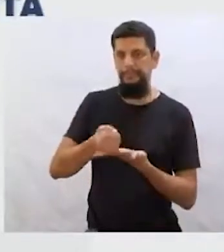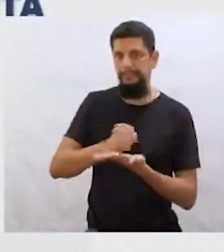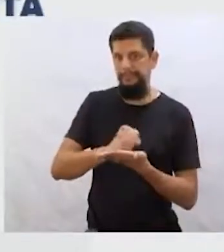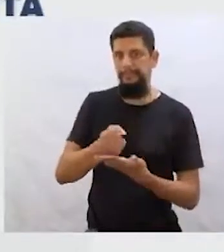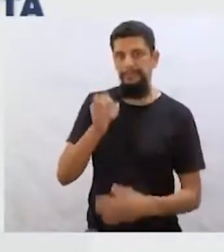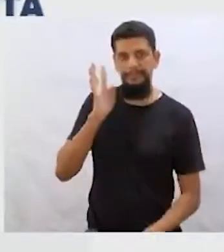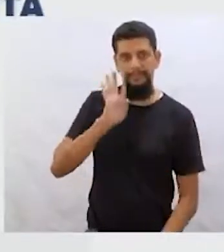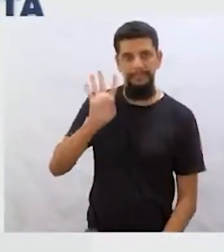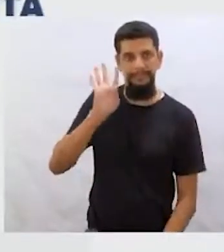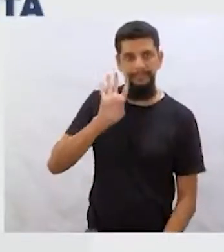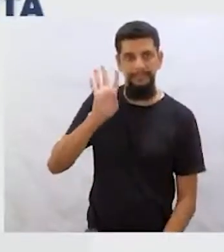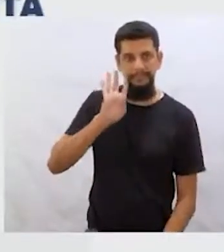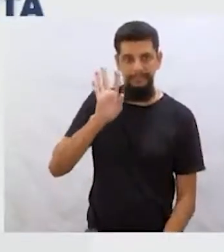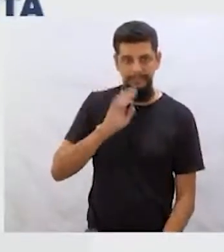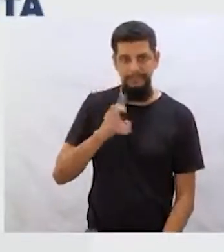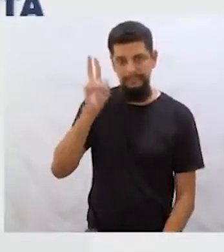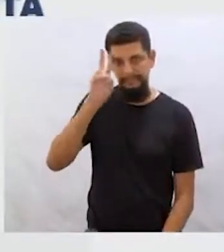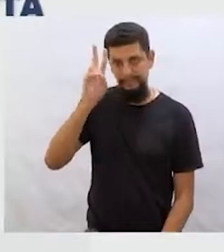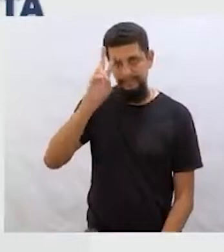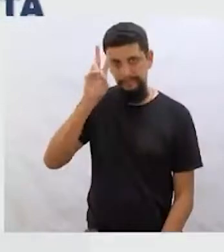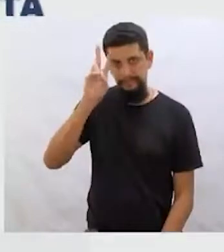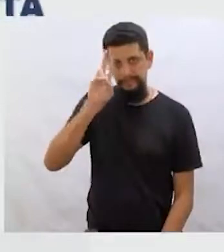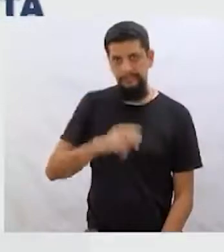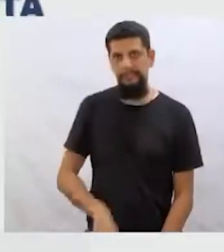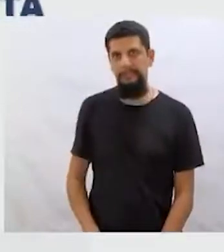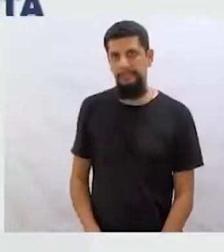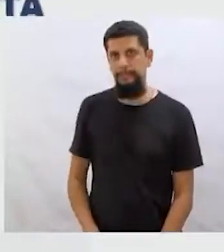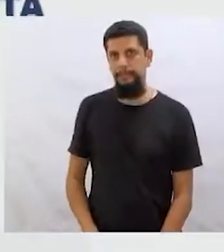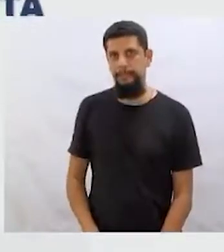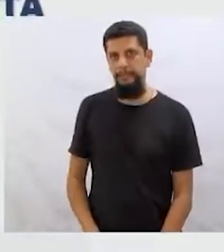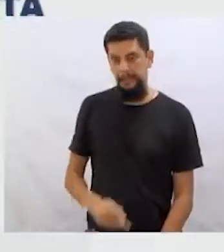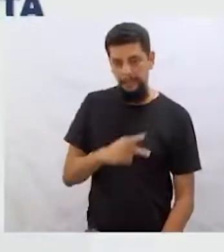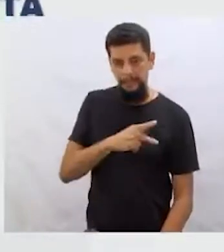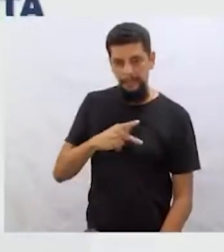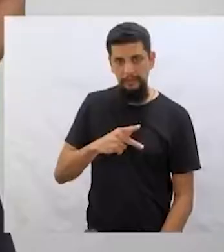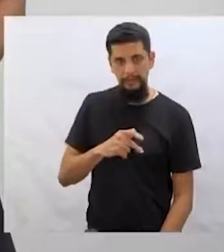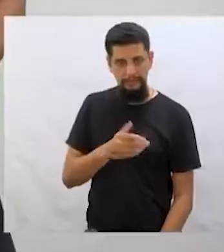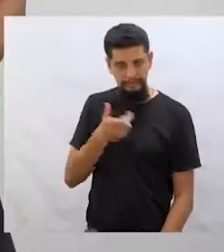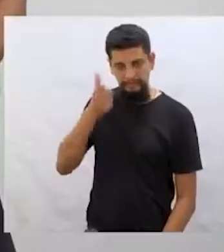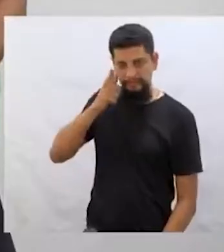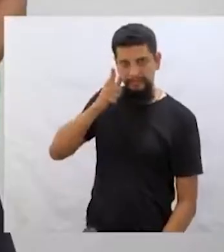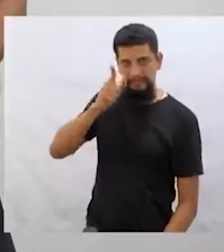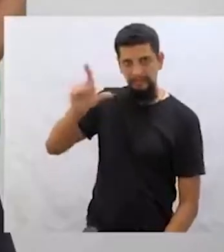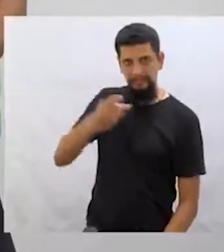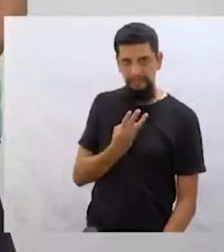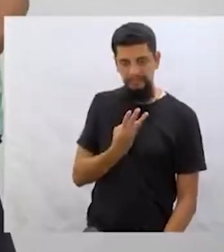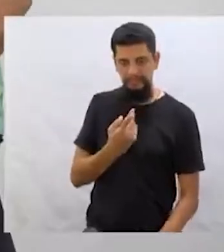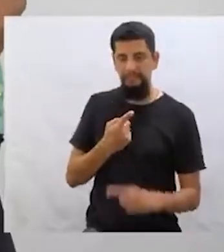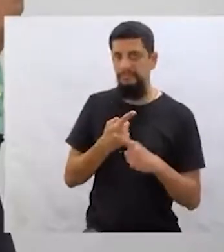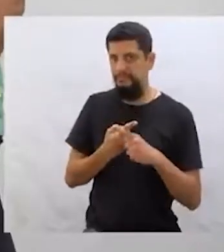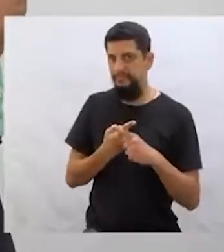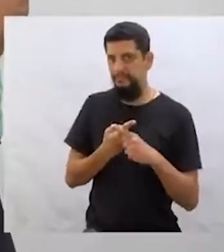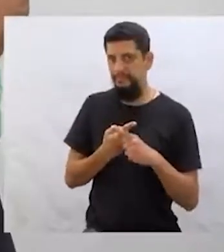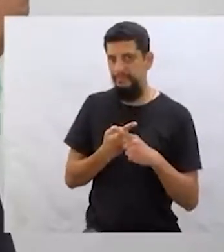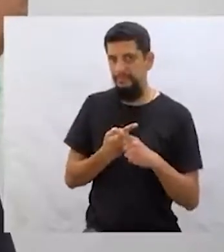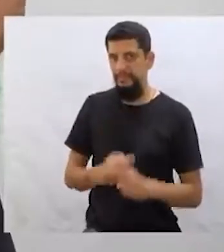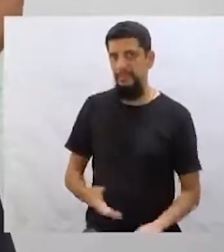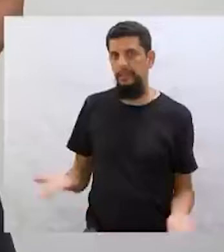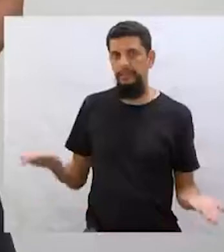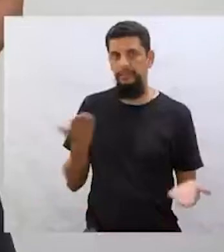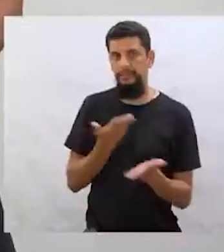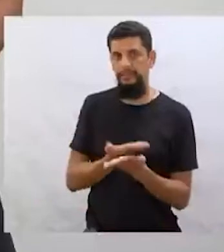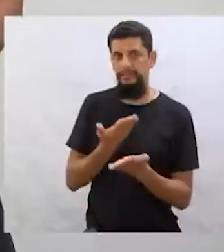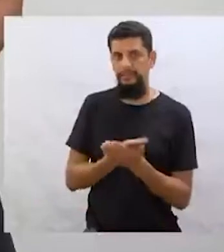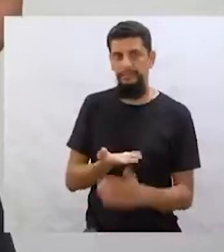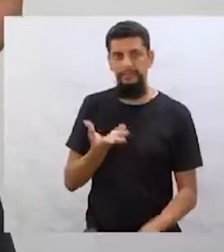jogo. Muito divertido. Foi muito divertido, né? A professora Bruna ganhou as 3 vezes que nós jogamos. E